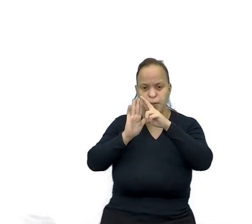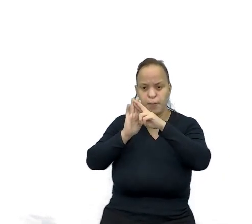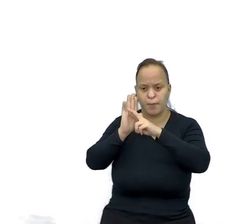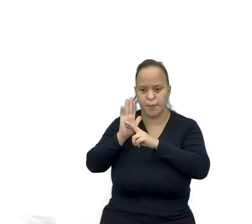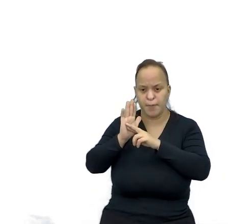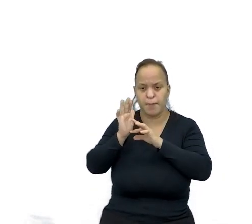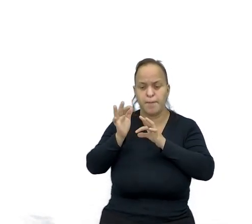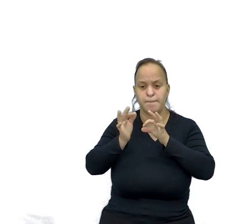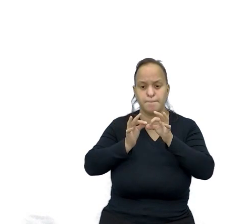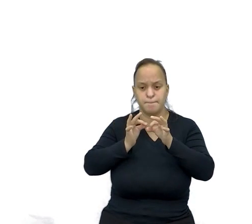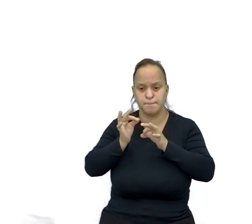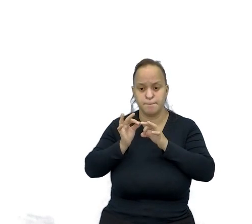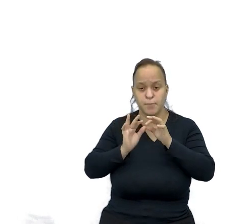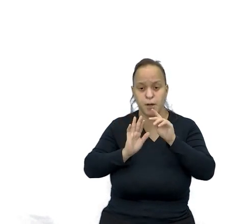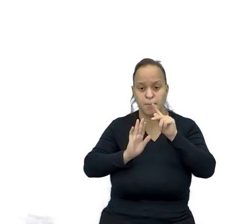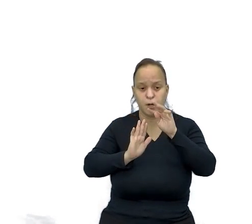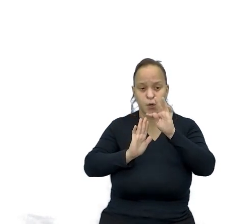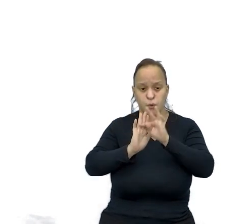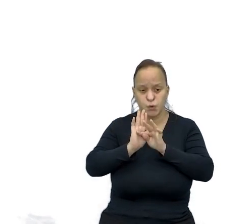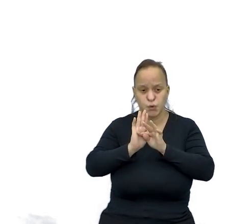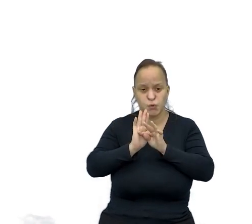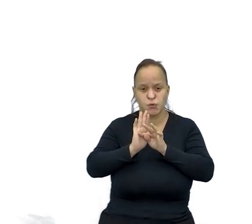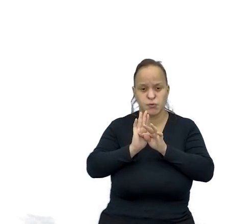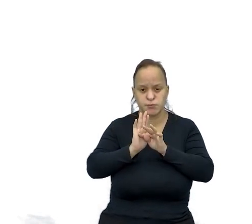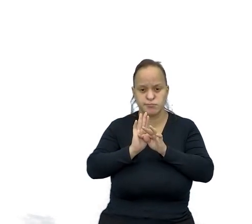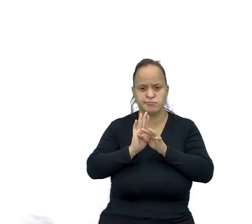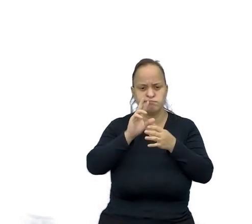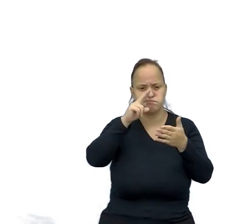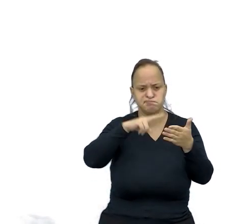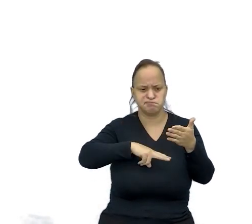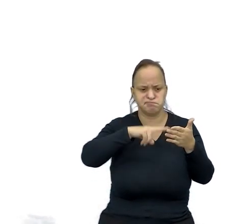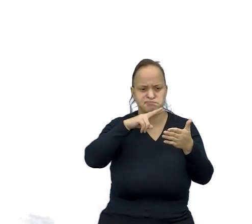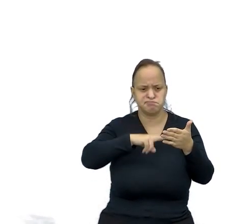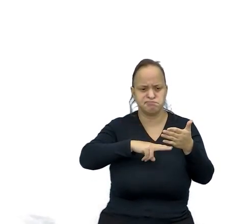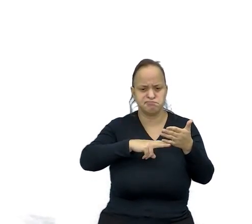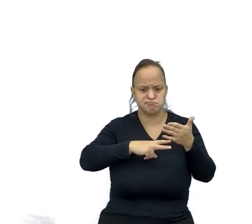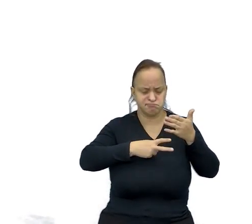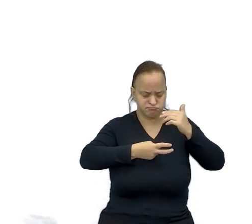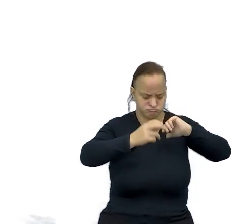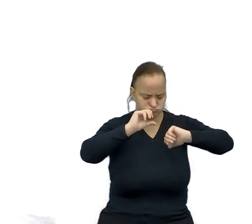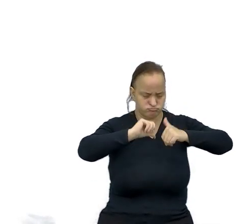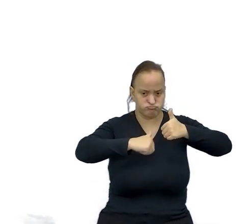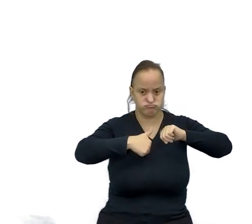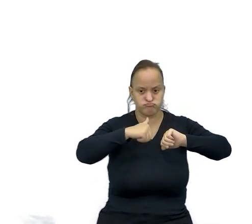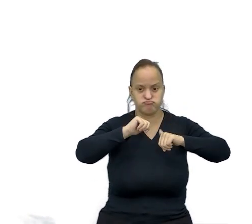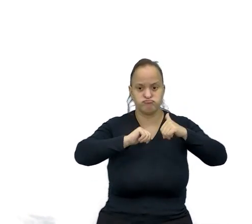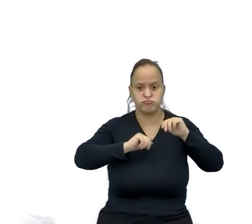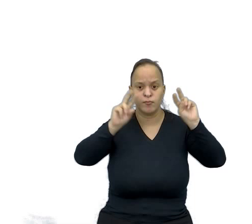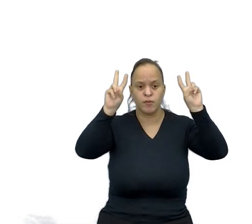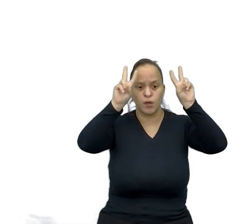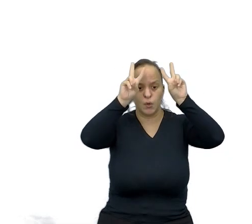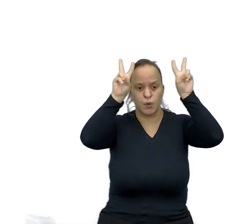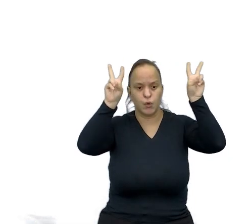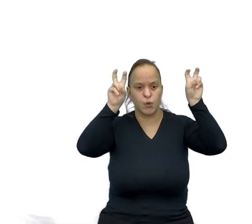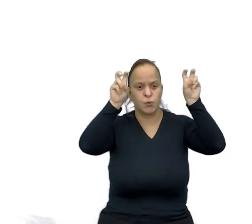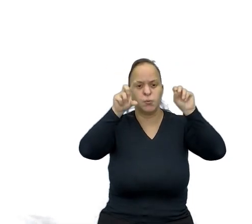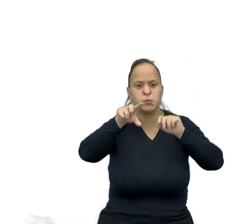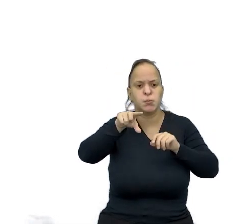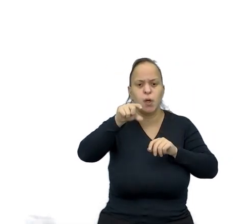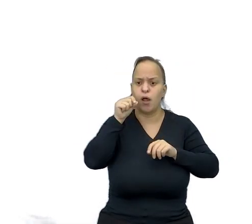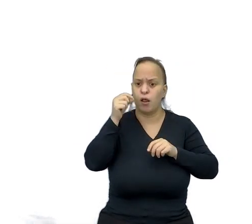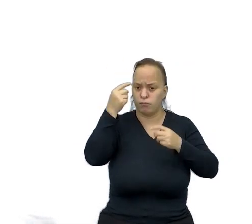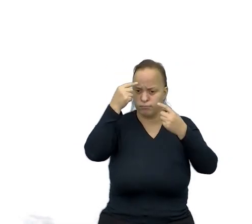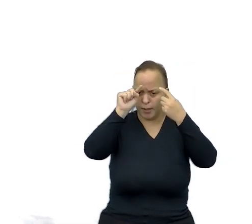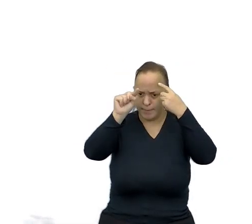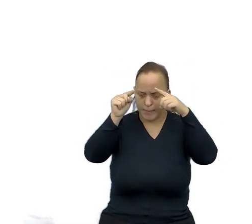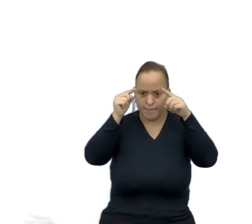para a elaboração do texto e para uma revisão textual e autoavaliação. O título, selecionar um título criativo